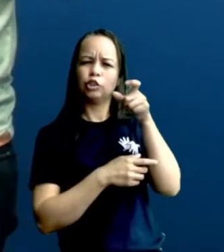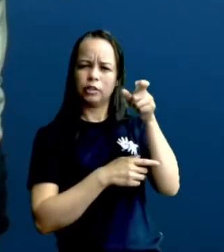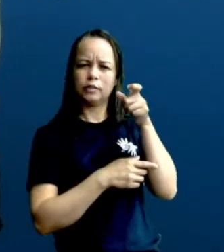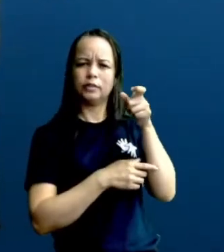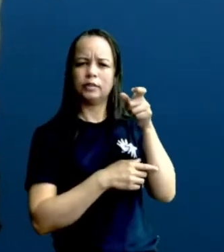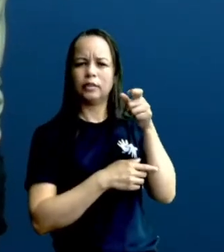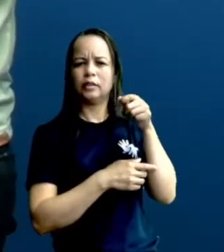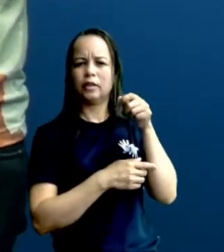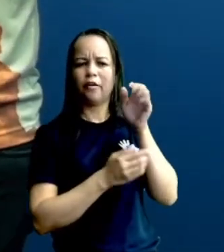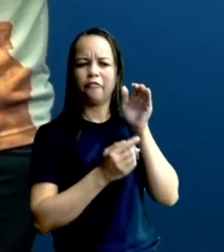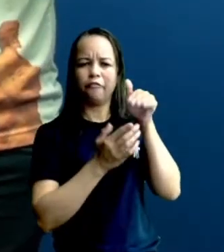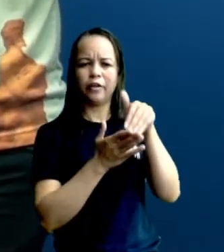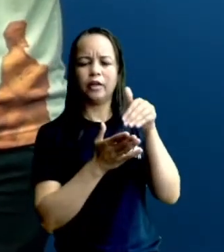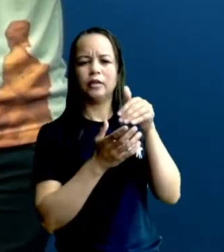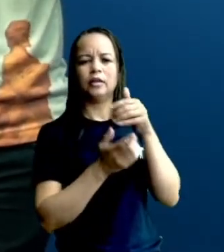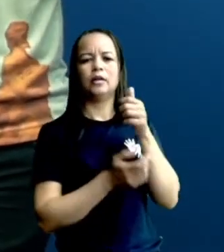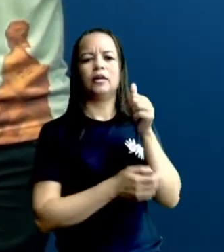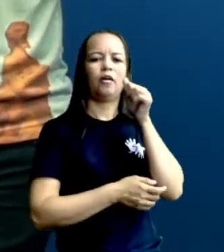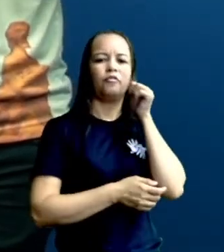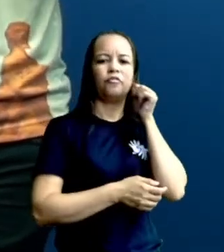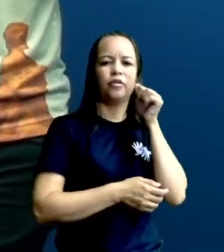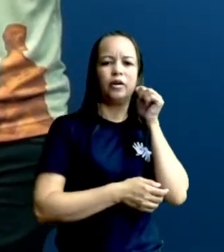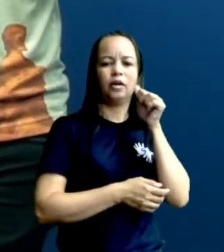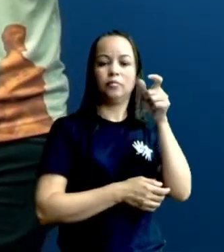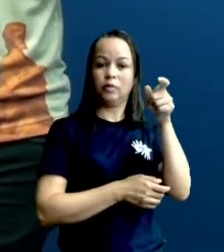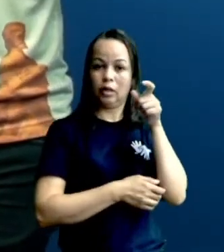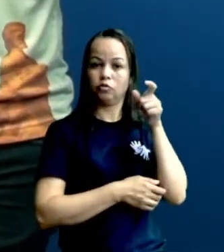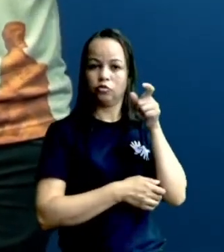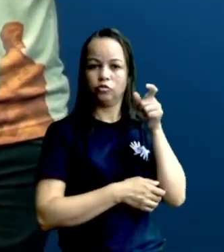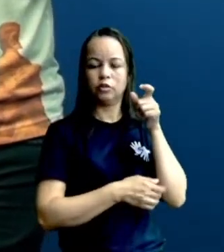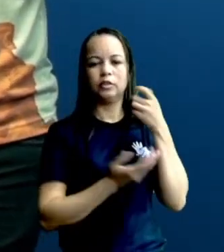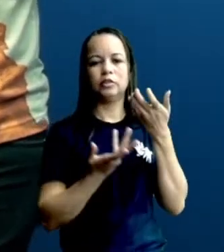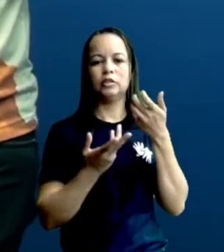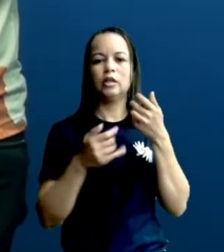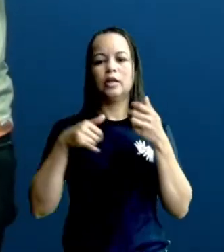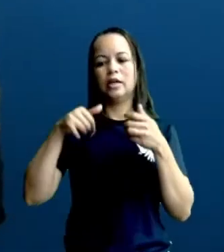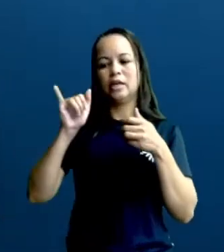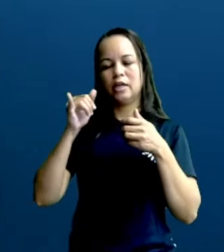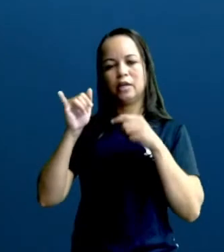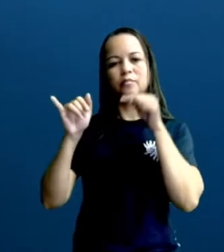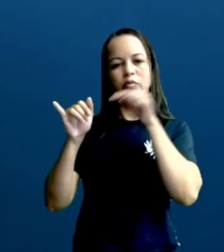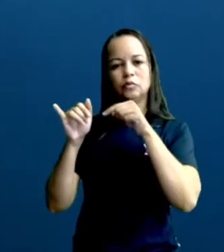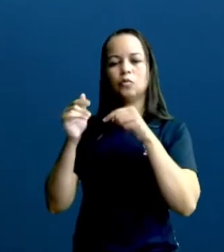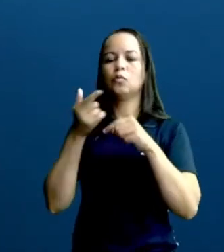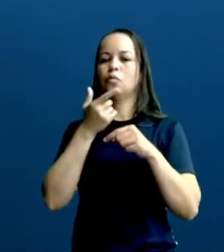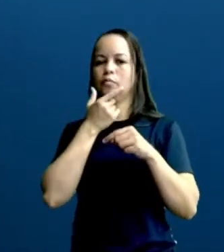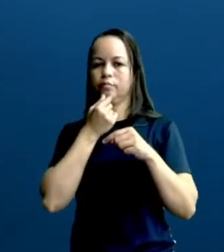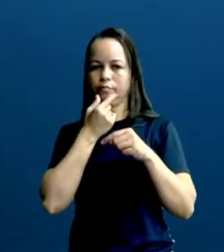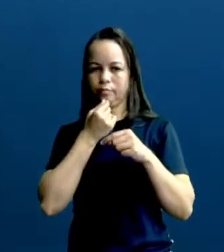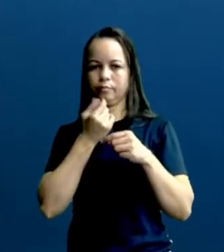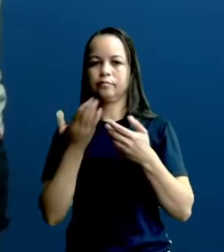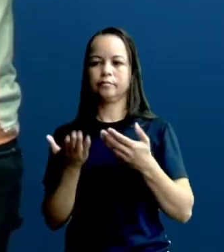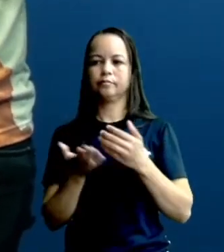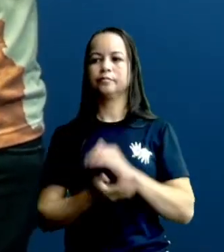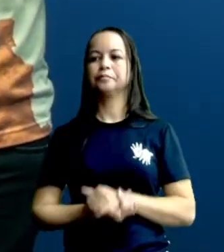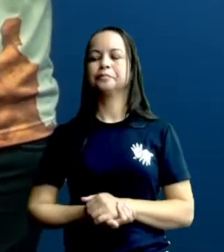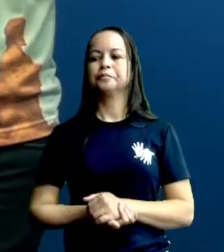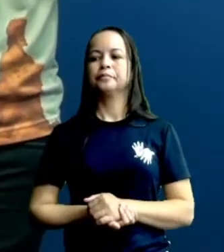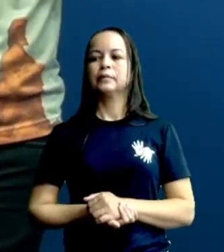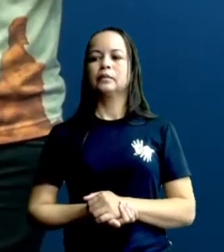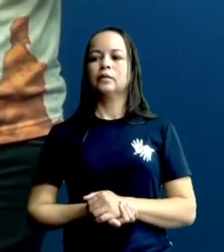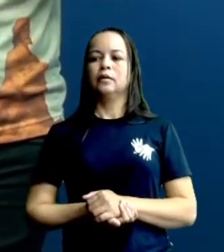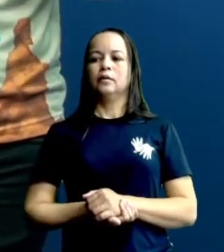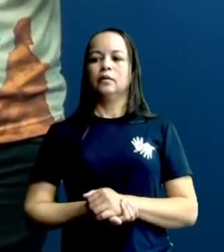quem será fêmea é o cromossomo X, e quem será macho, o cromossomo Y. Se